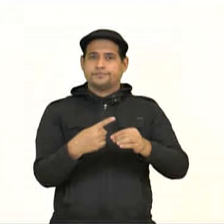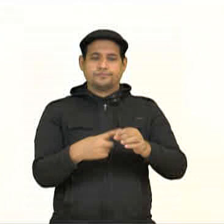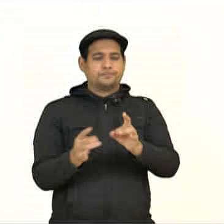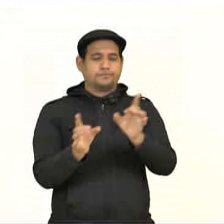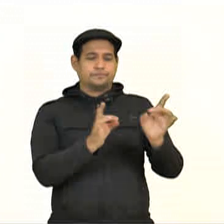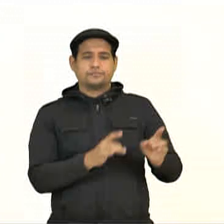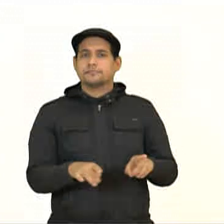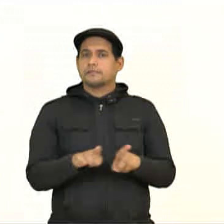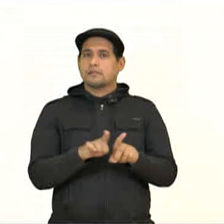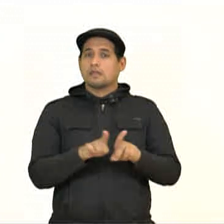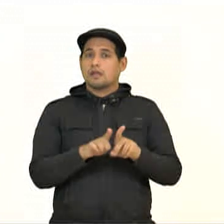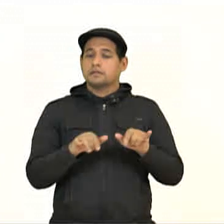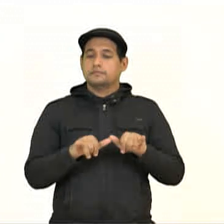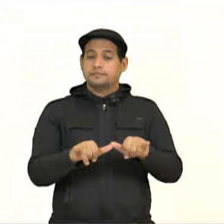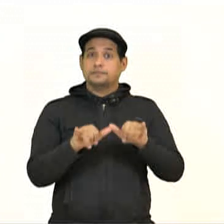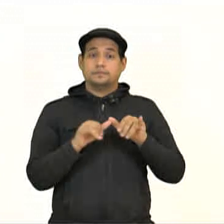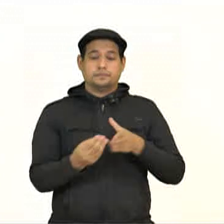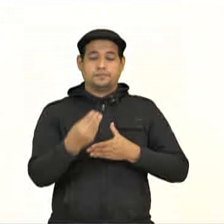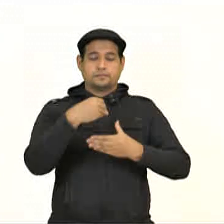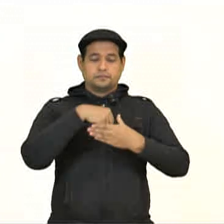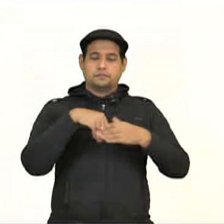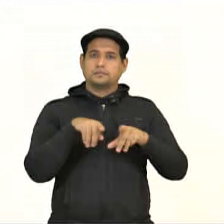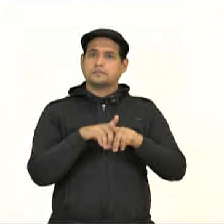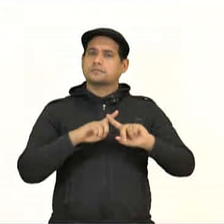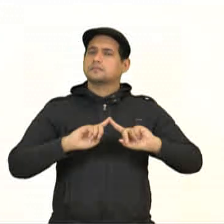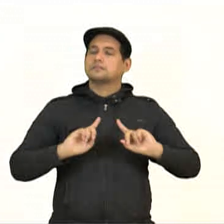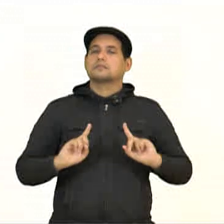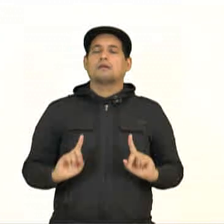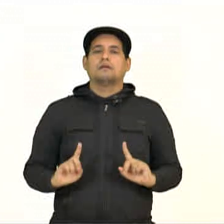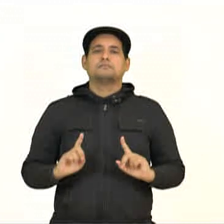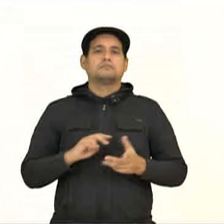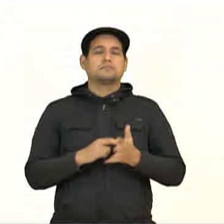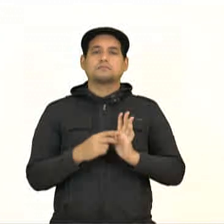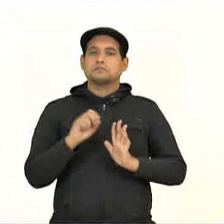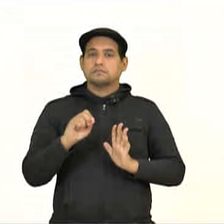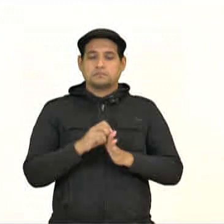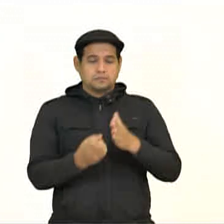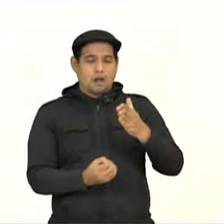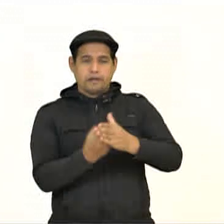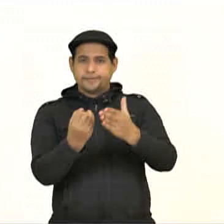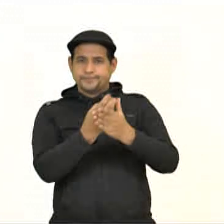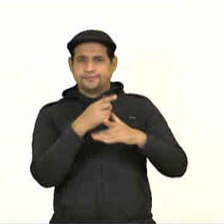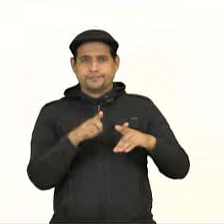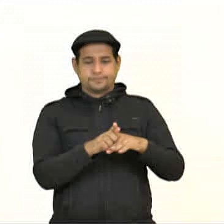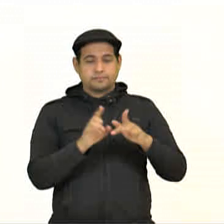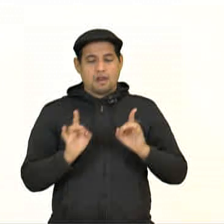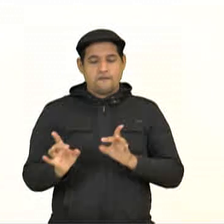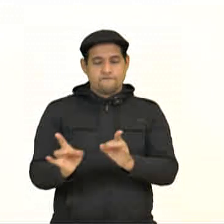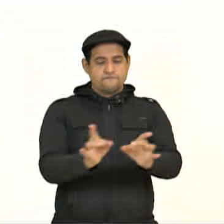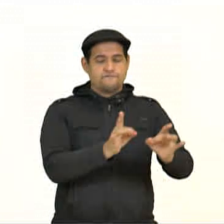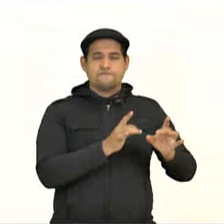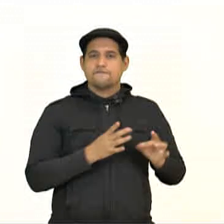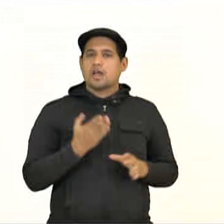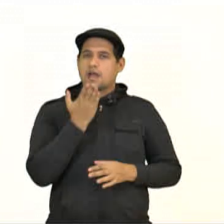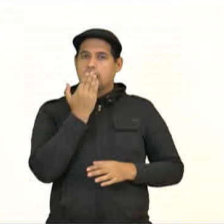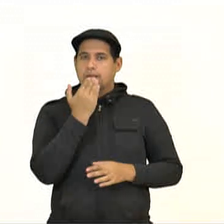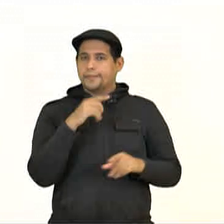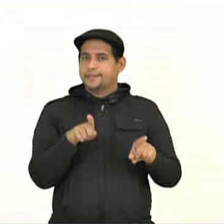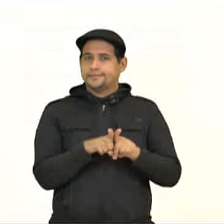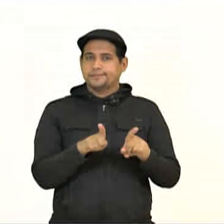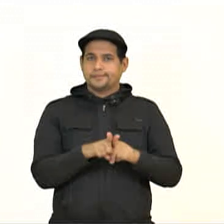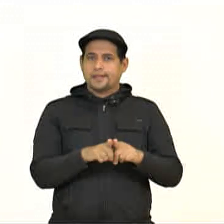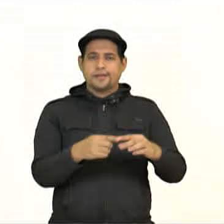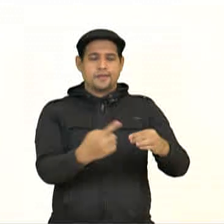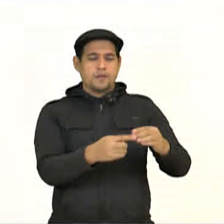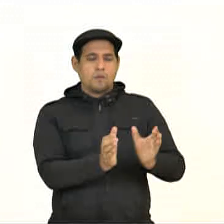comerciais no mercado interno, né? Além disso, a produção e a venda de alimentos nas vilas